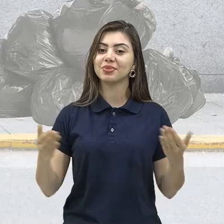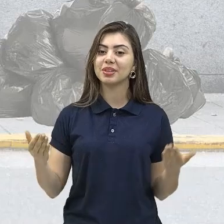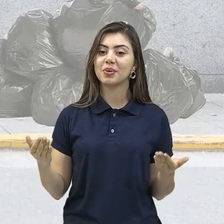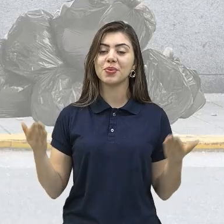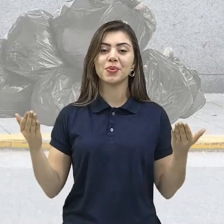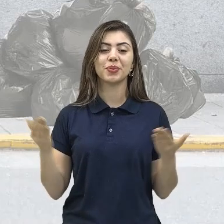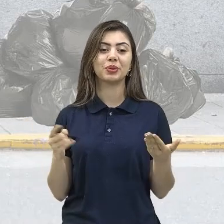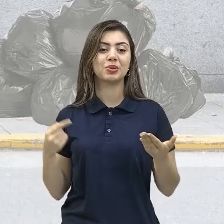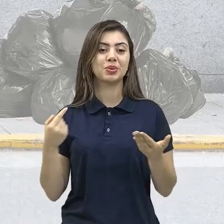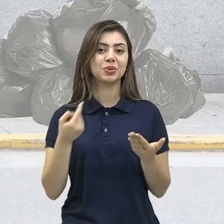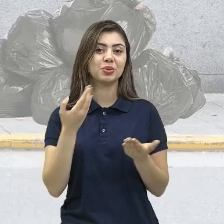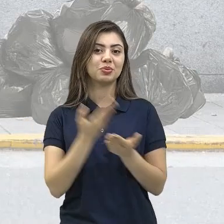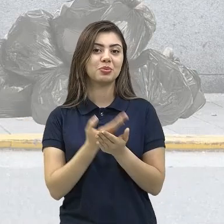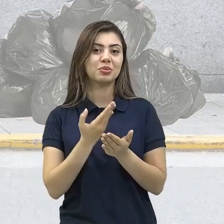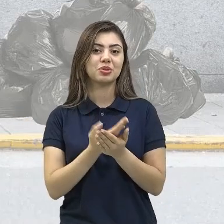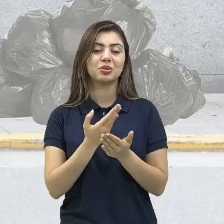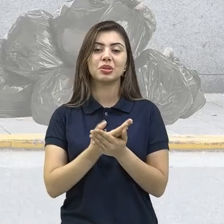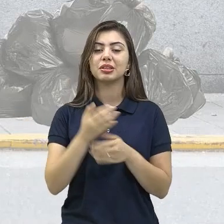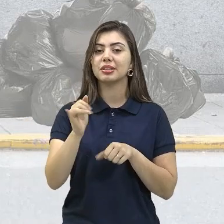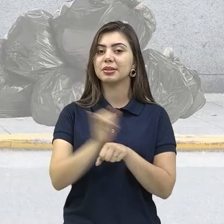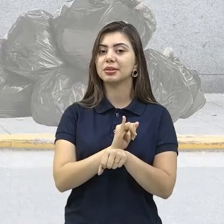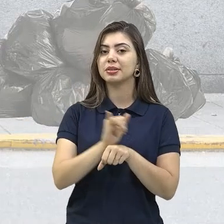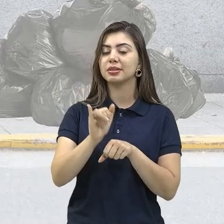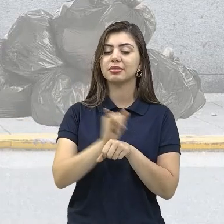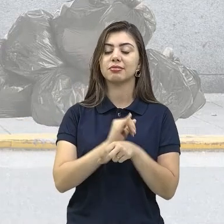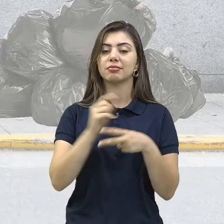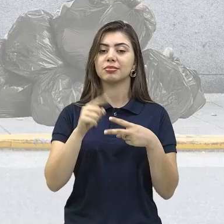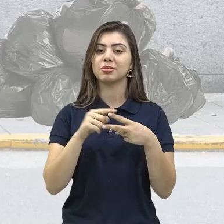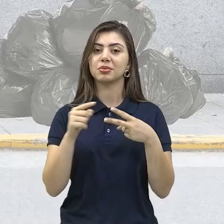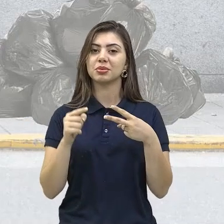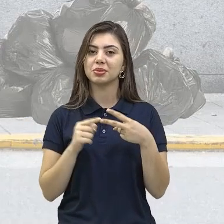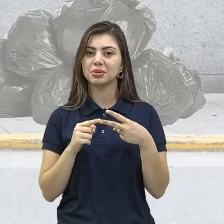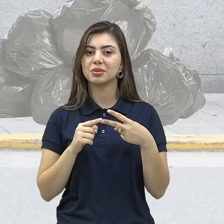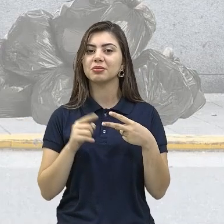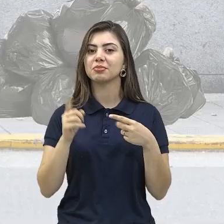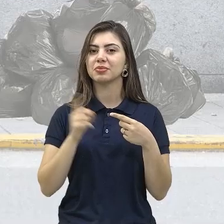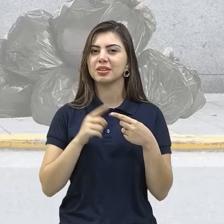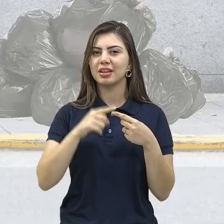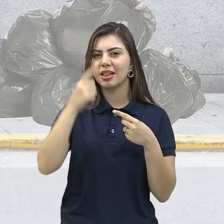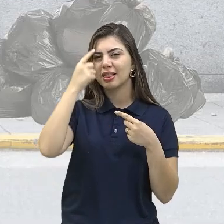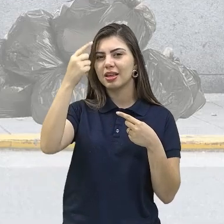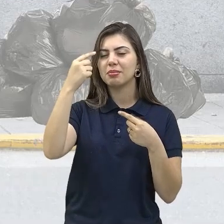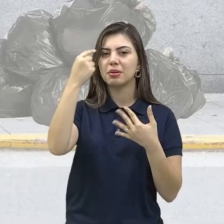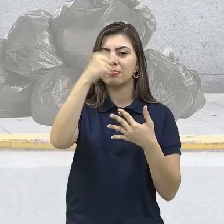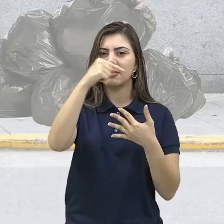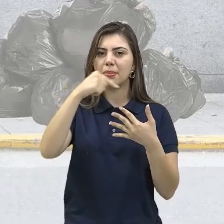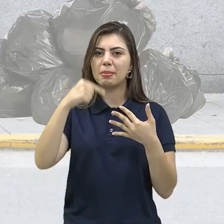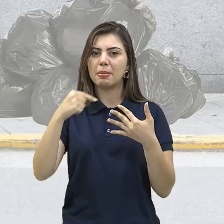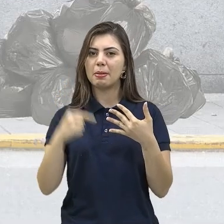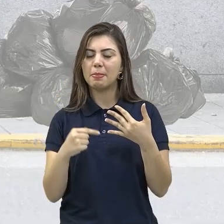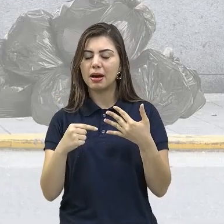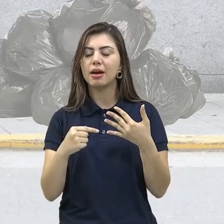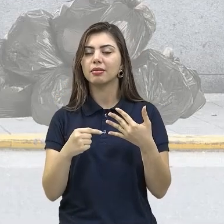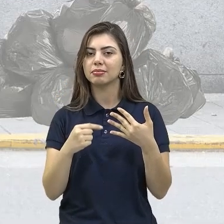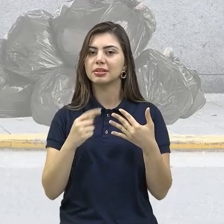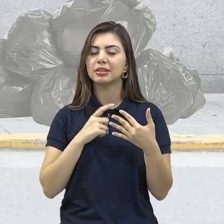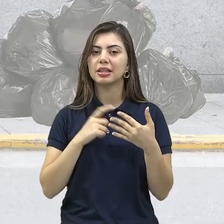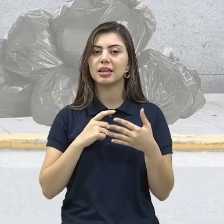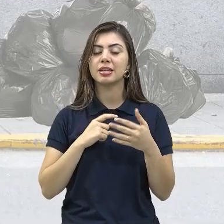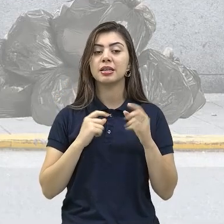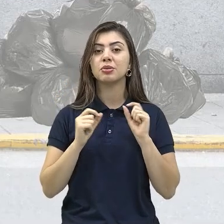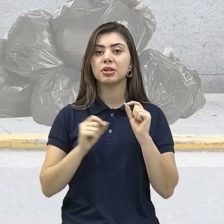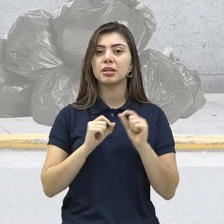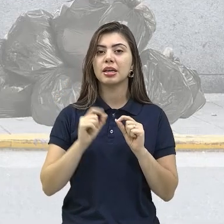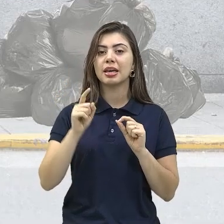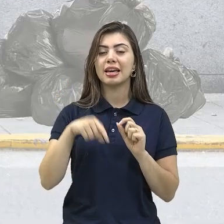estudar 2 ferramentas muito importantes, os 5Rs e os 5Ss. Vamos ver um pouquinho mais